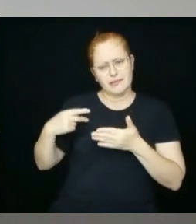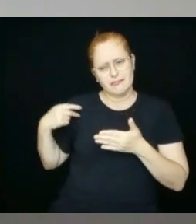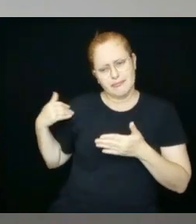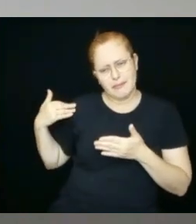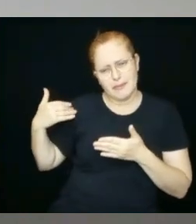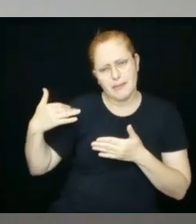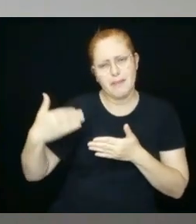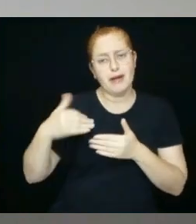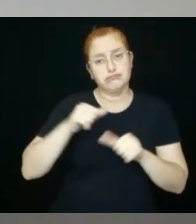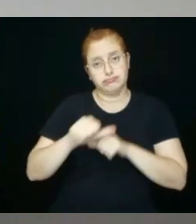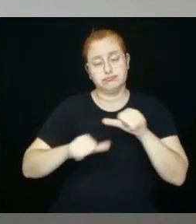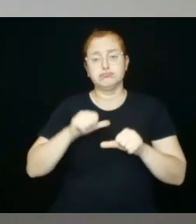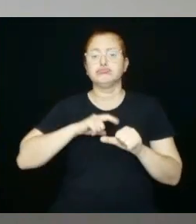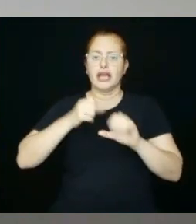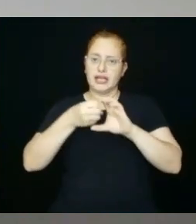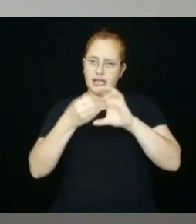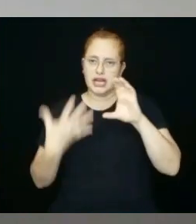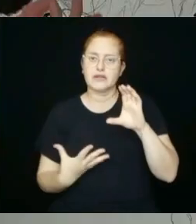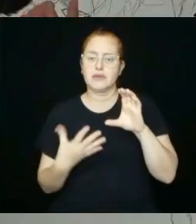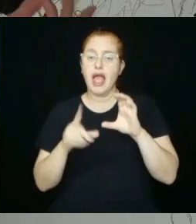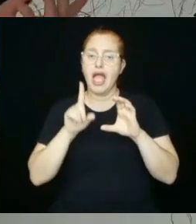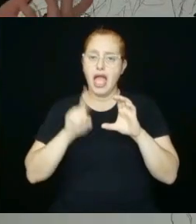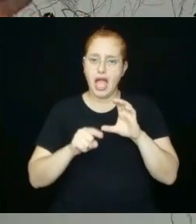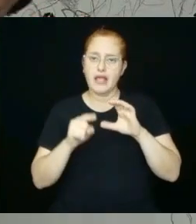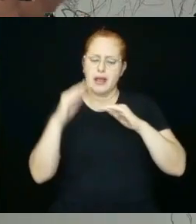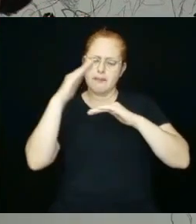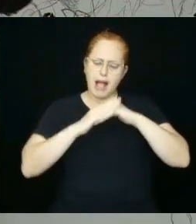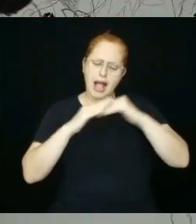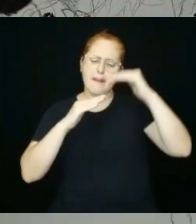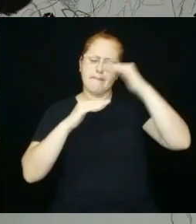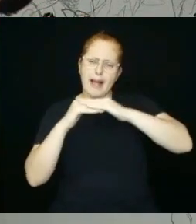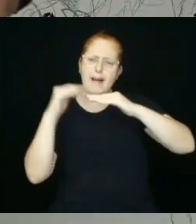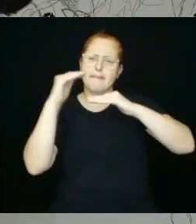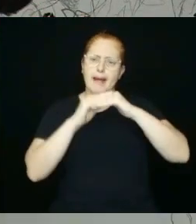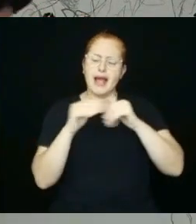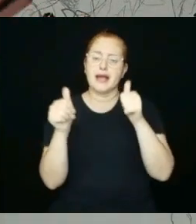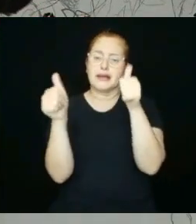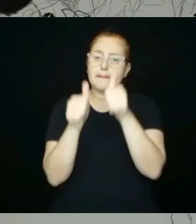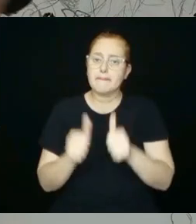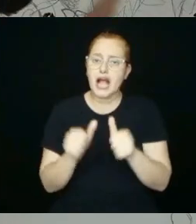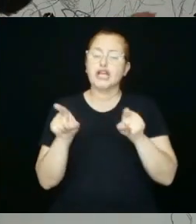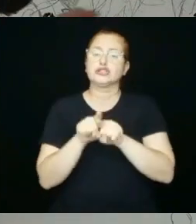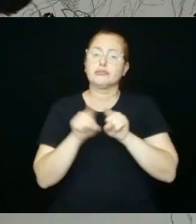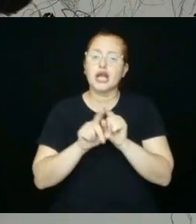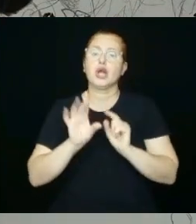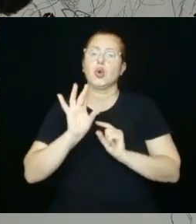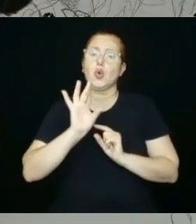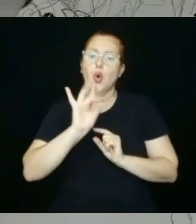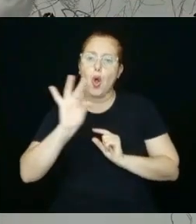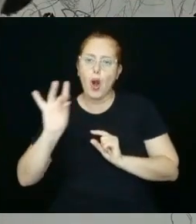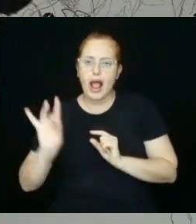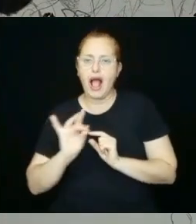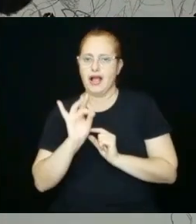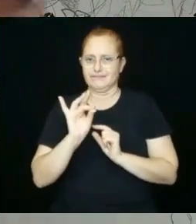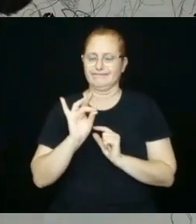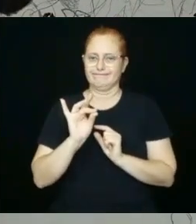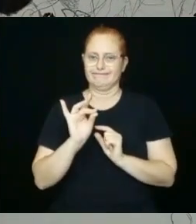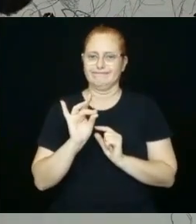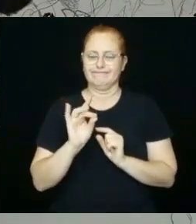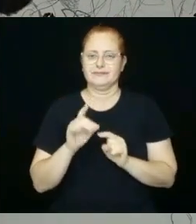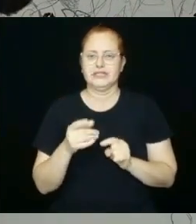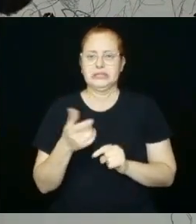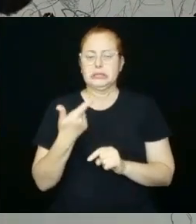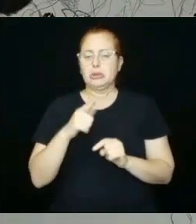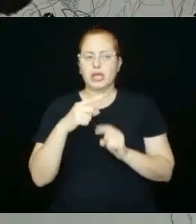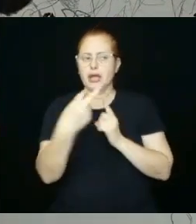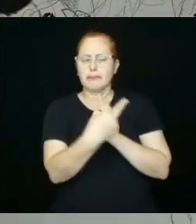transformando, ele tem uma característica que é essa sobreposição de camadas, essa coisa de usar a imagem como uma colagem, né? Que é uma inserção de uma pessoa, e não